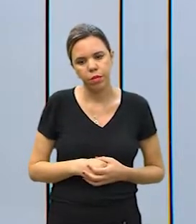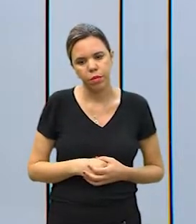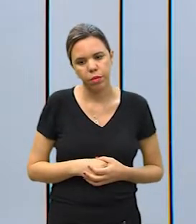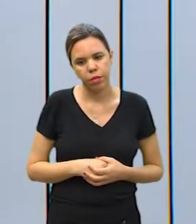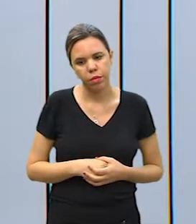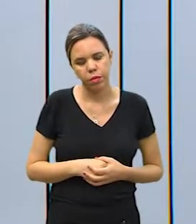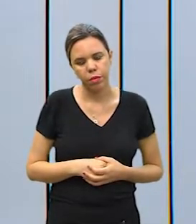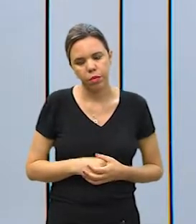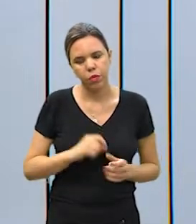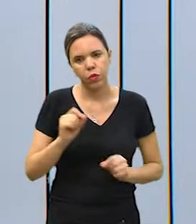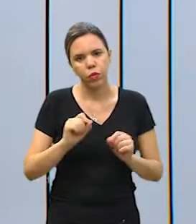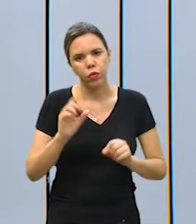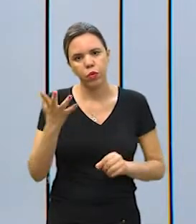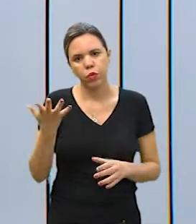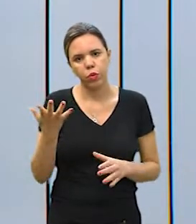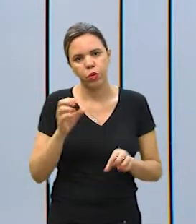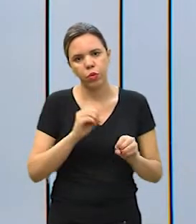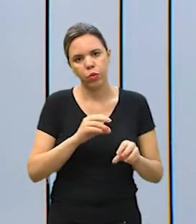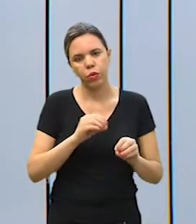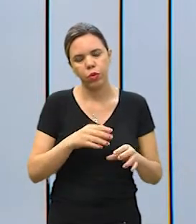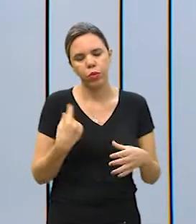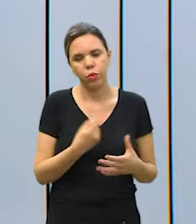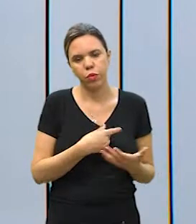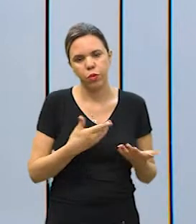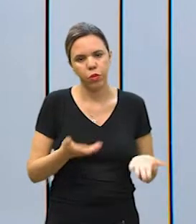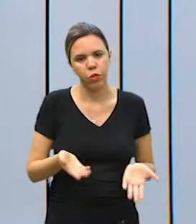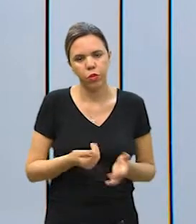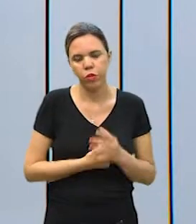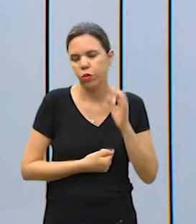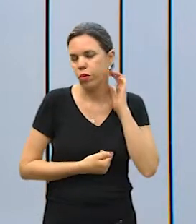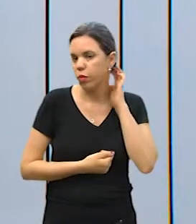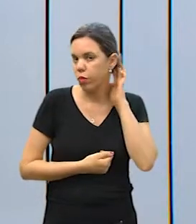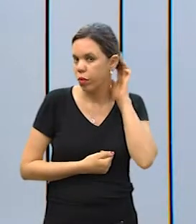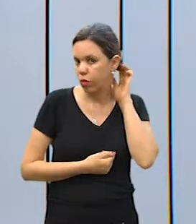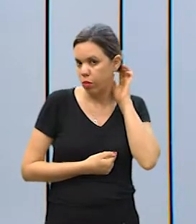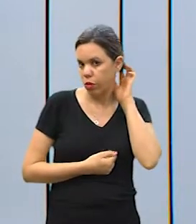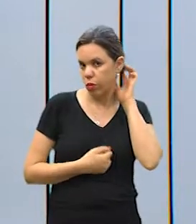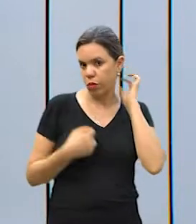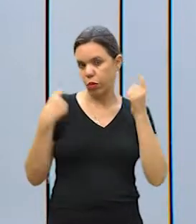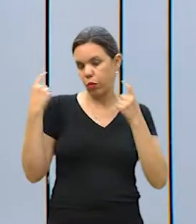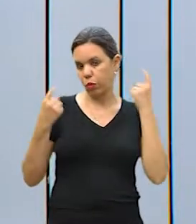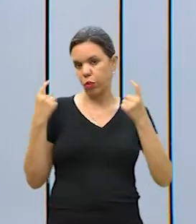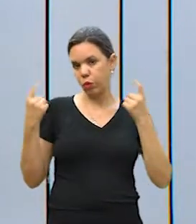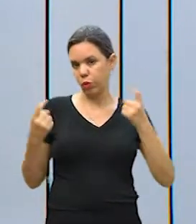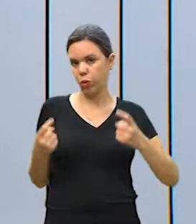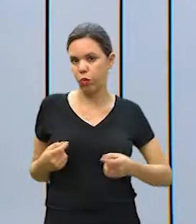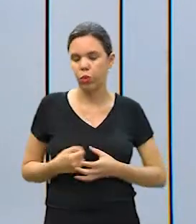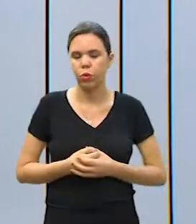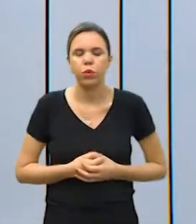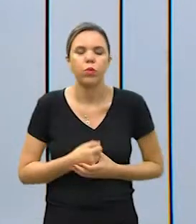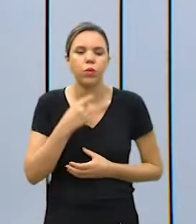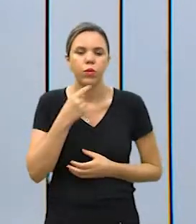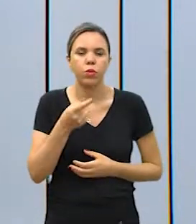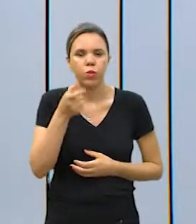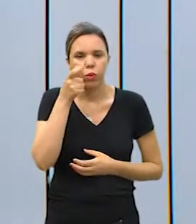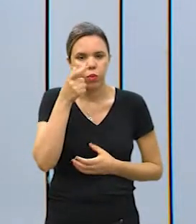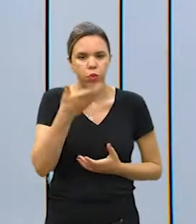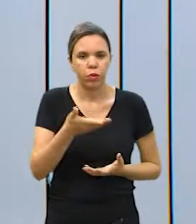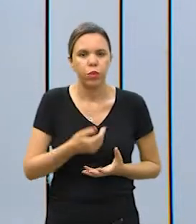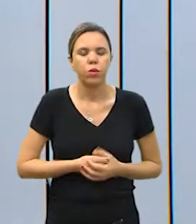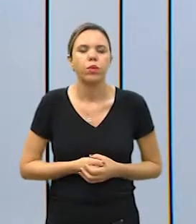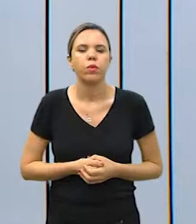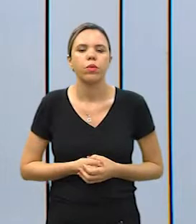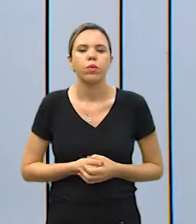Então, o que está acontecendo com a educação nossa? Né? Então, isso me preocupa, é uma queixa também que a gente